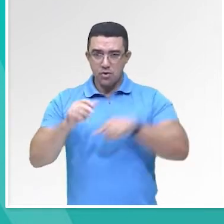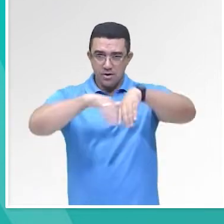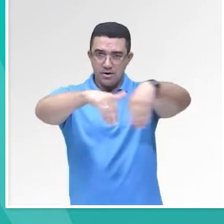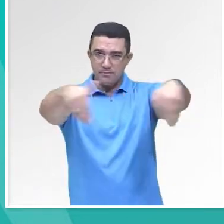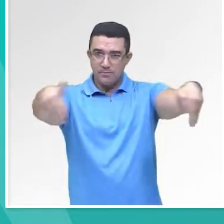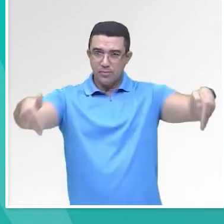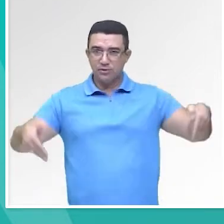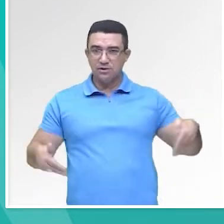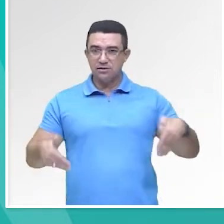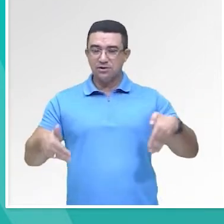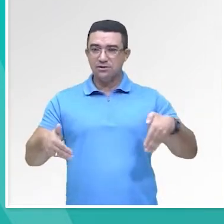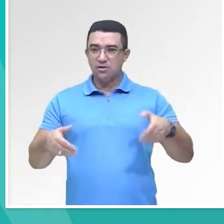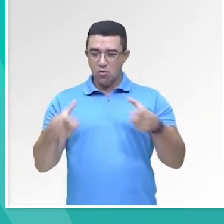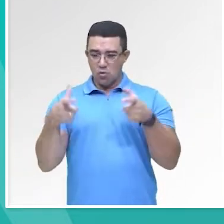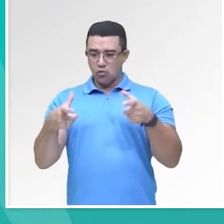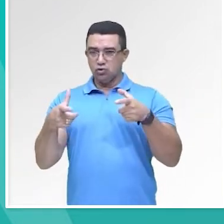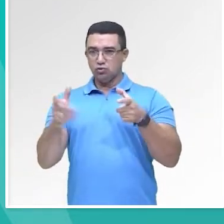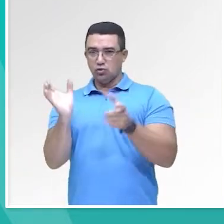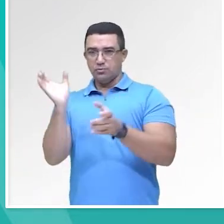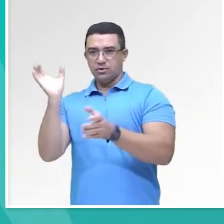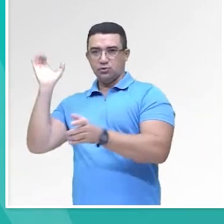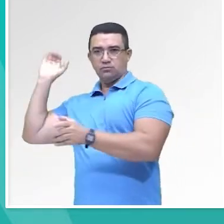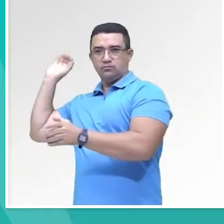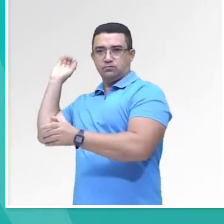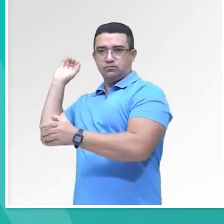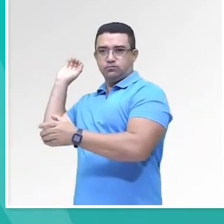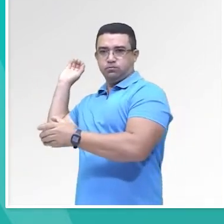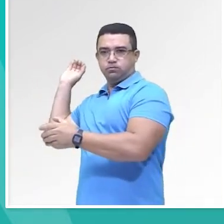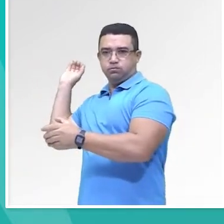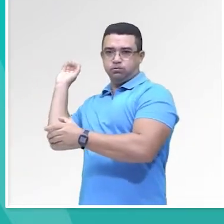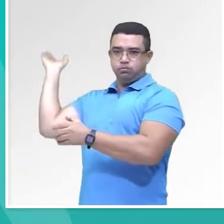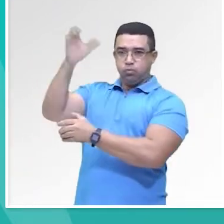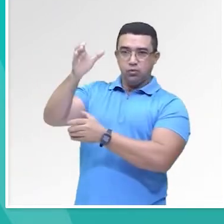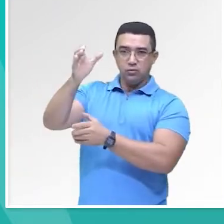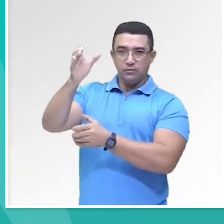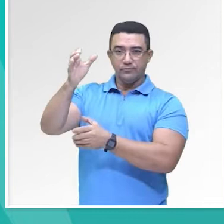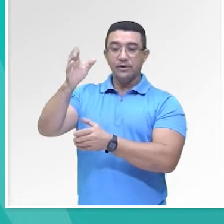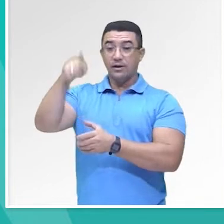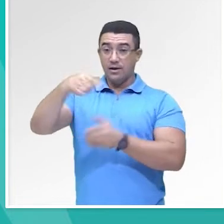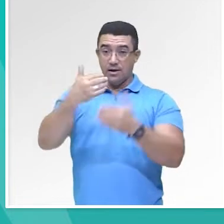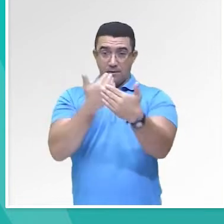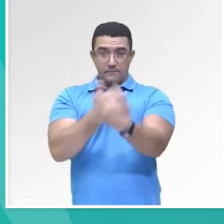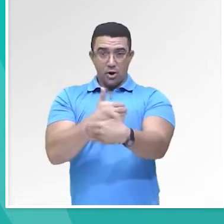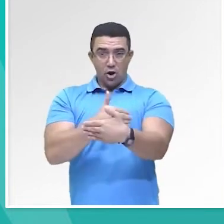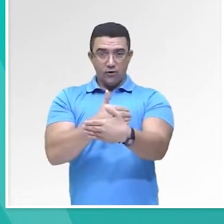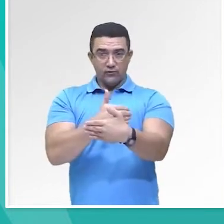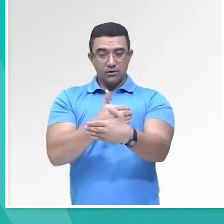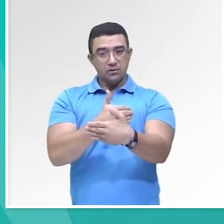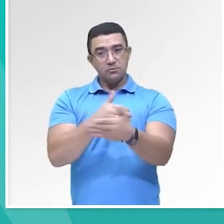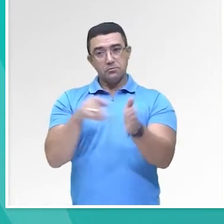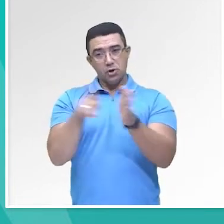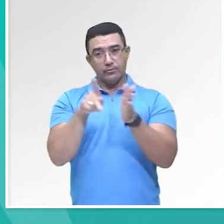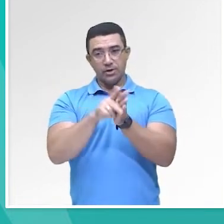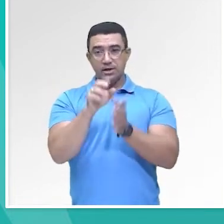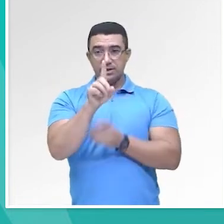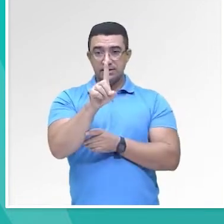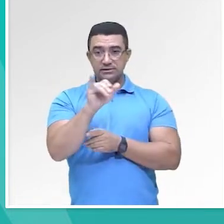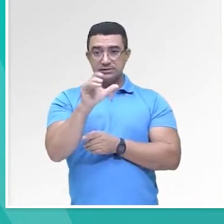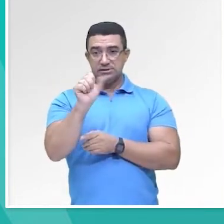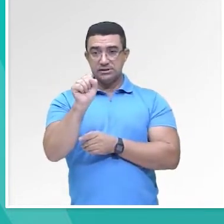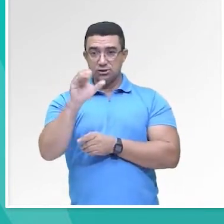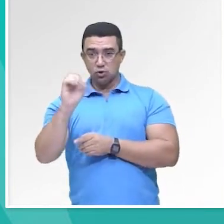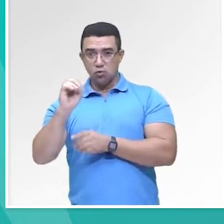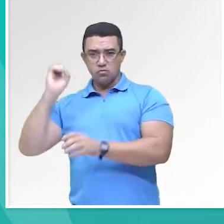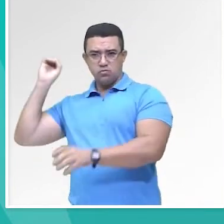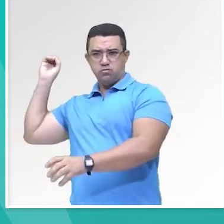também o próprio atleta, tá bom? Então aqui acontece a prova de quê? De lançamento de disco. Mais à